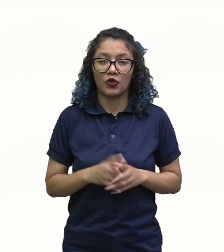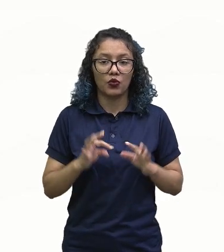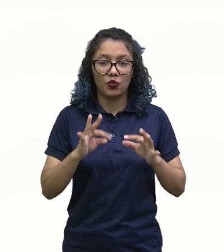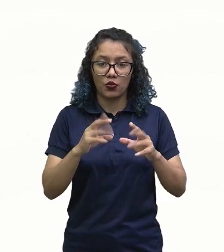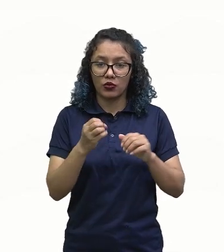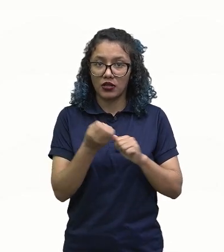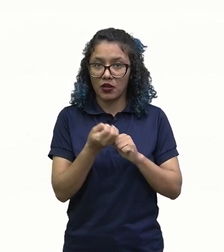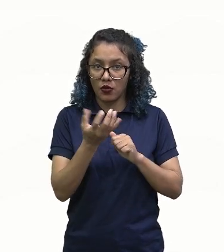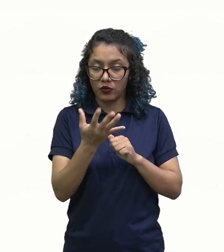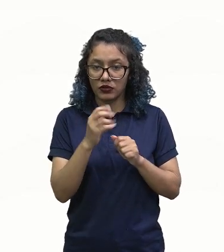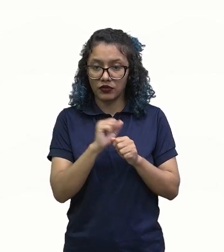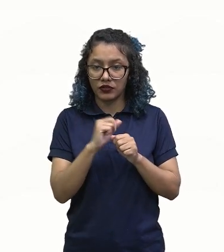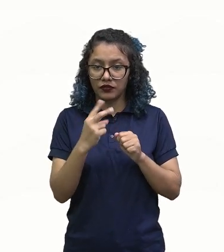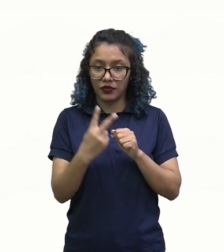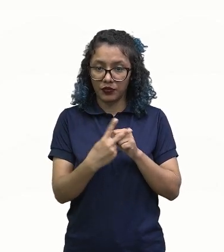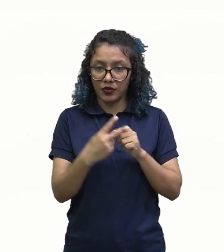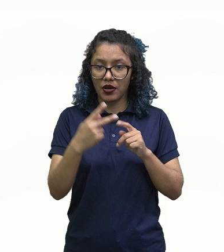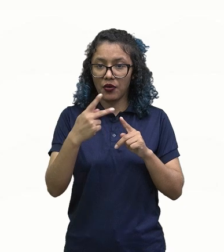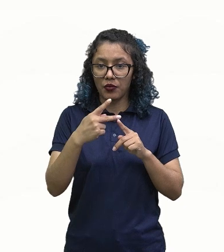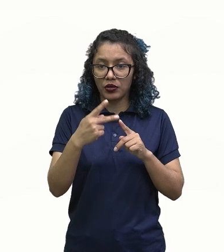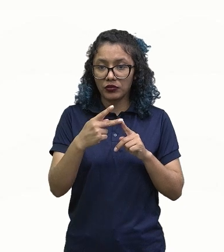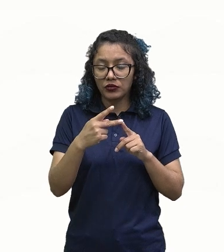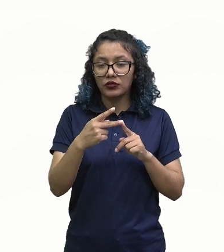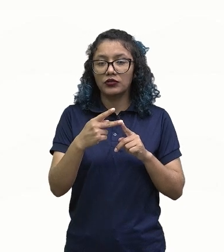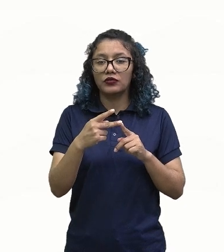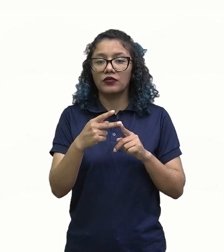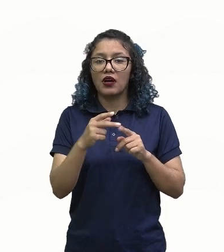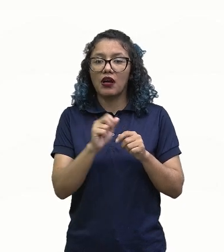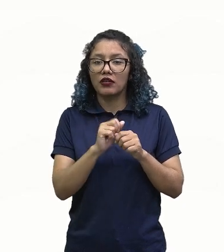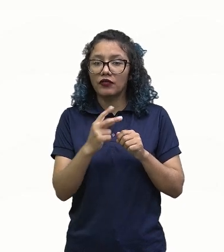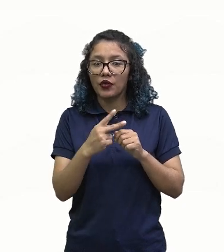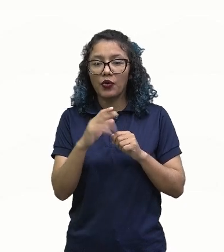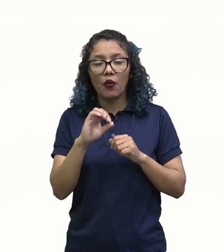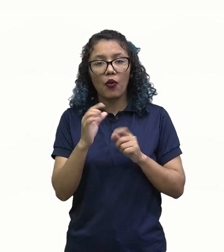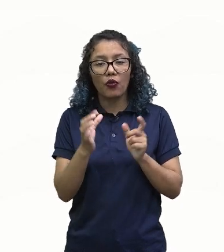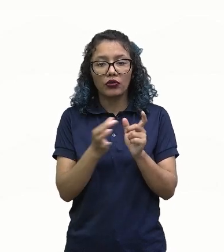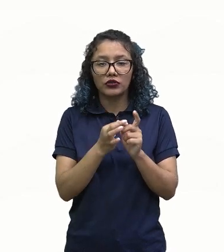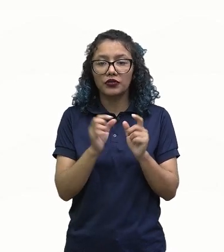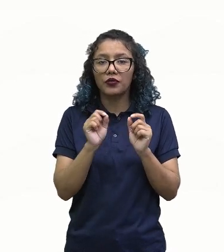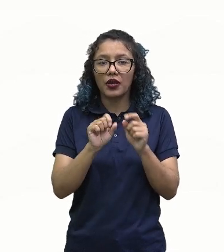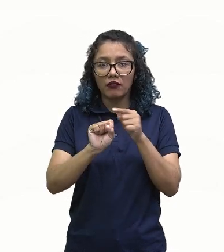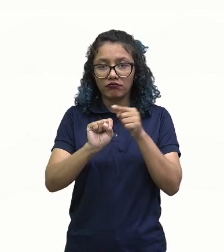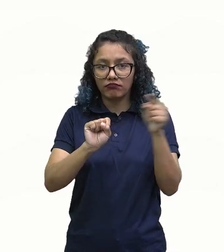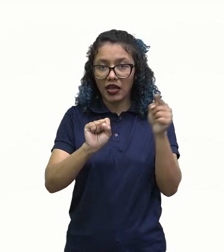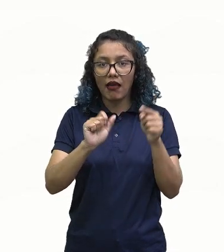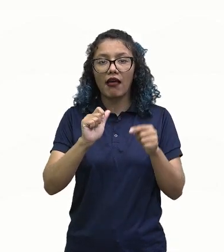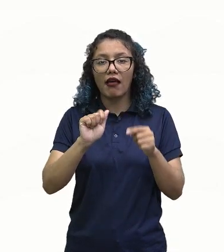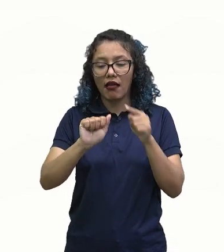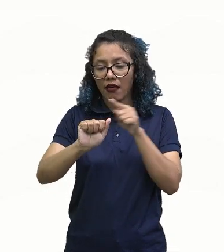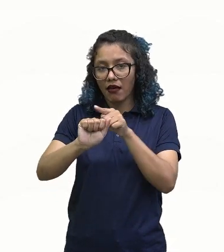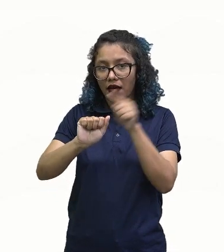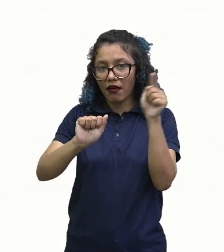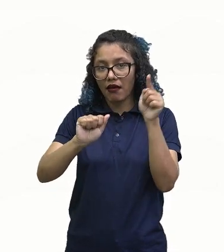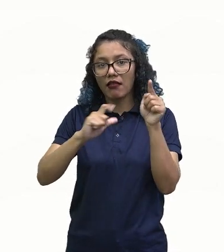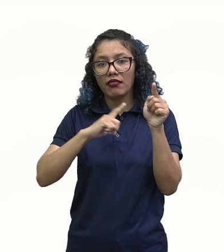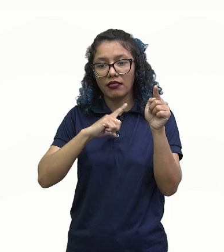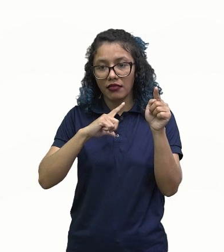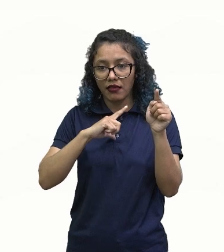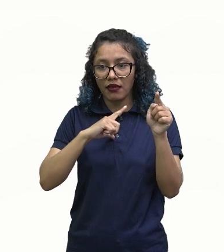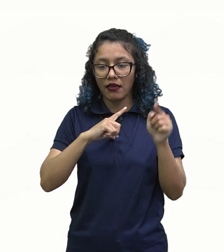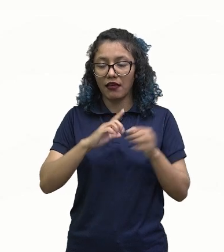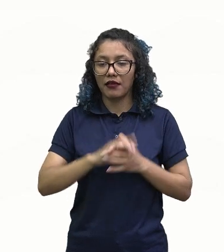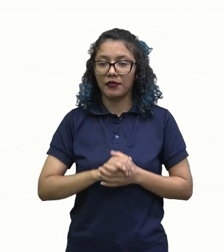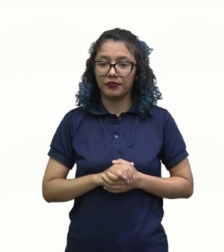locuções adverbiais, prepositivas ou conjuntivas, a presença da crase estará presente aí. Tá? Ela estará